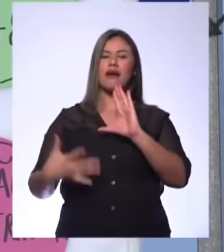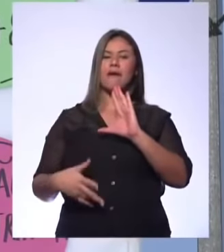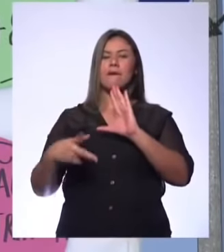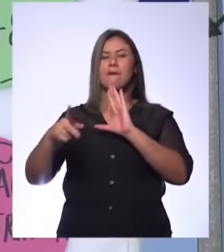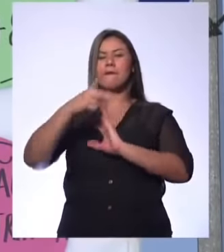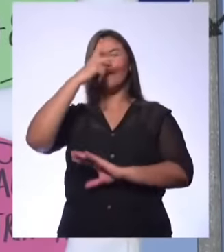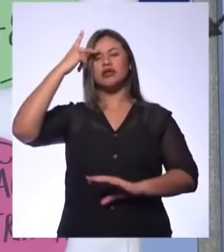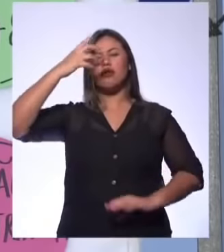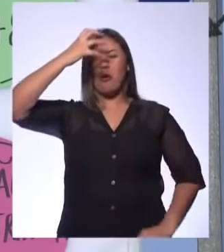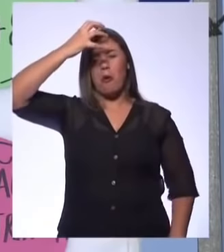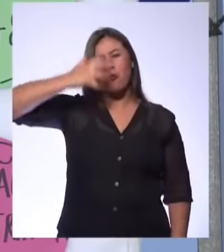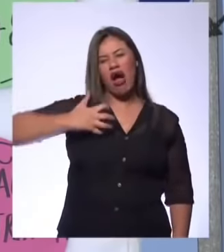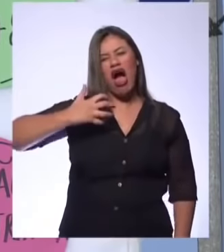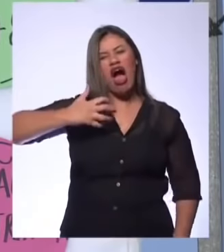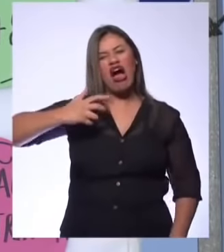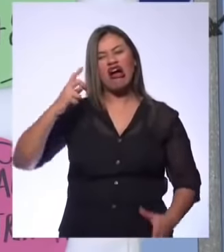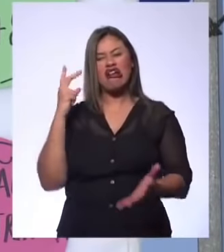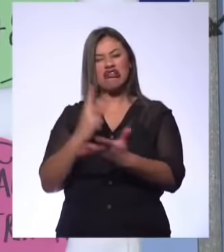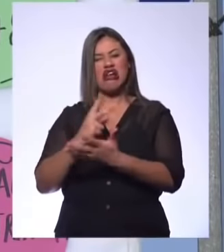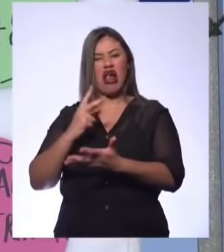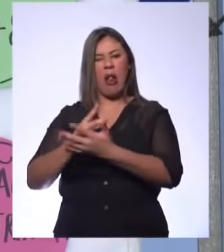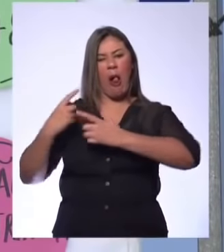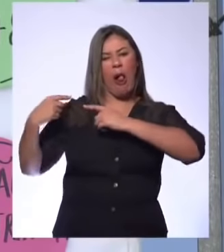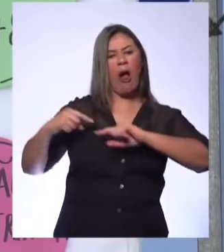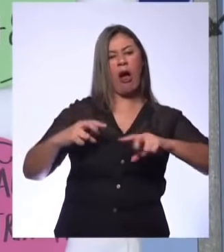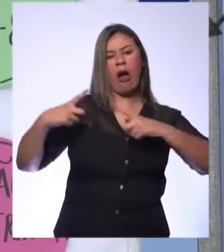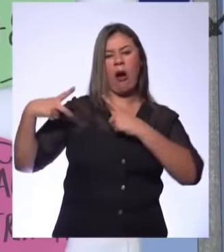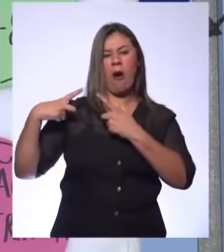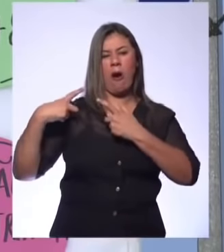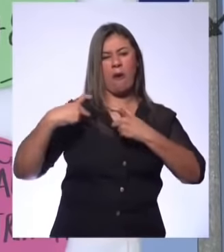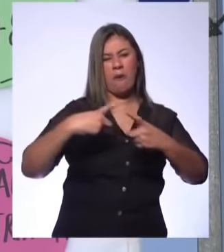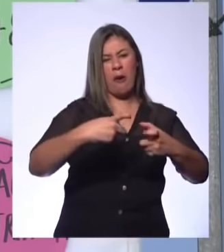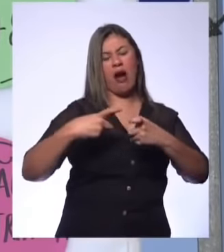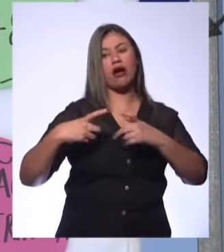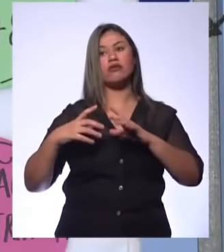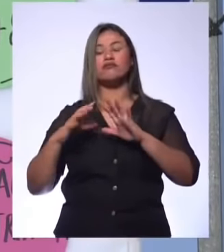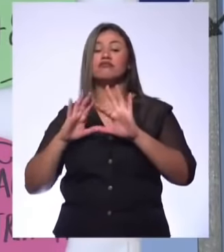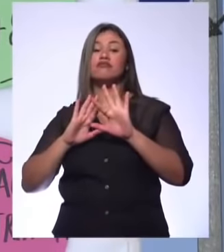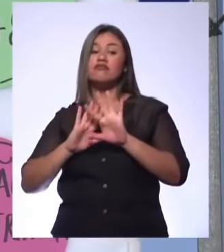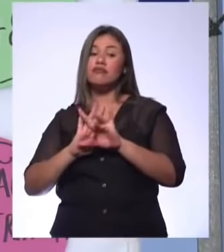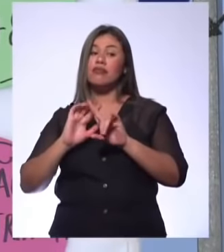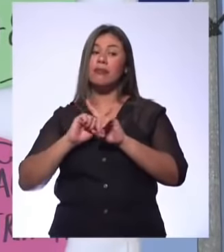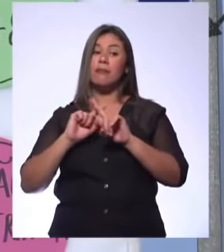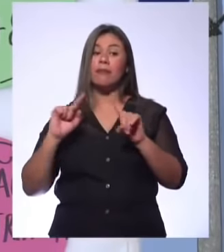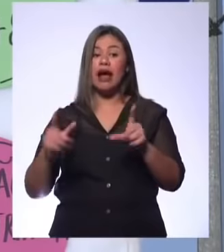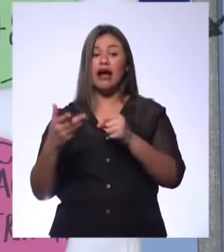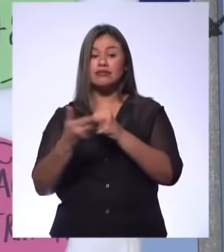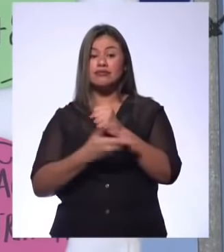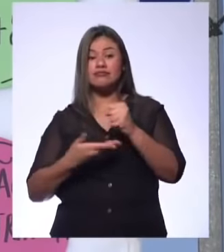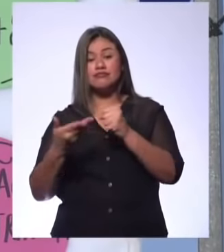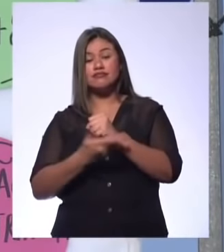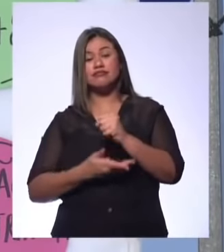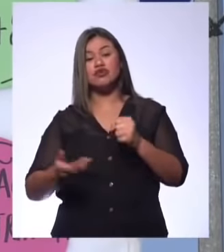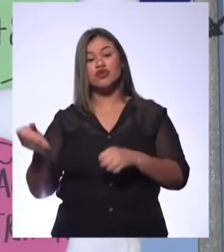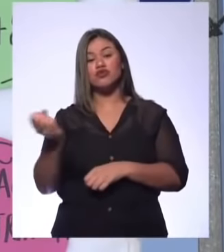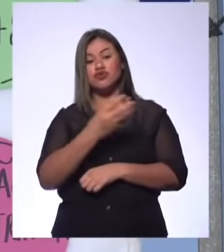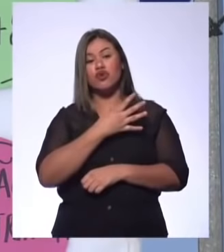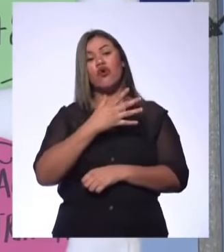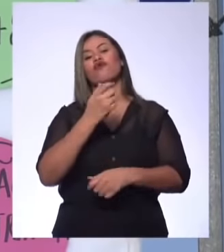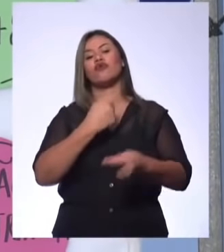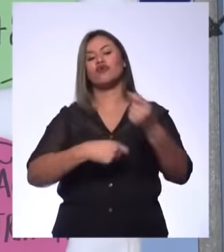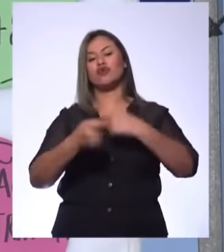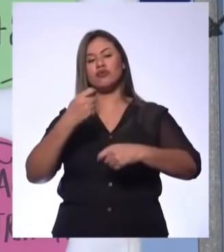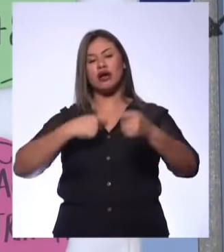sempre partiam para a briga, mas, na realidade, eles ajudaram muito aí na estruturação desta nova lógica comercial,